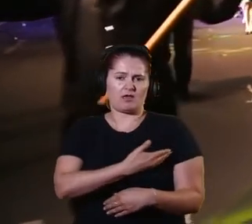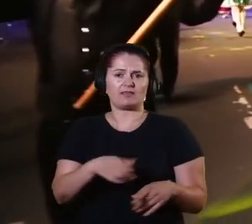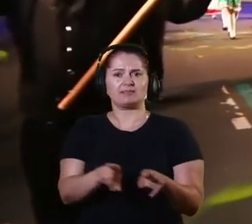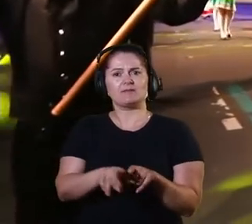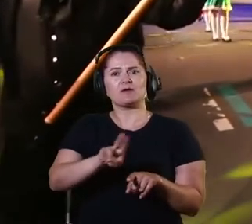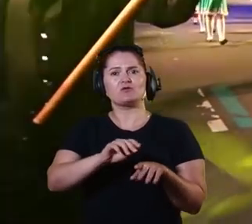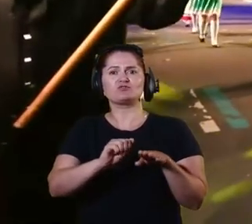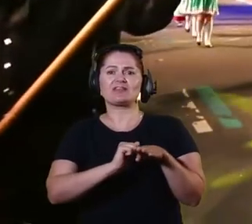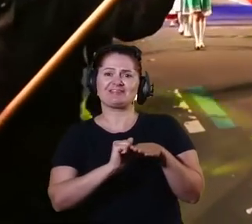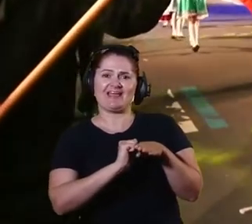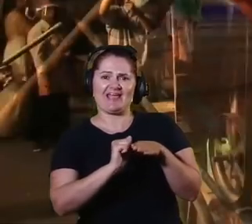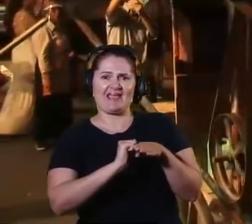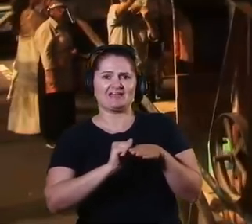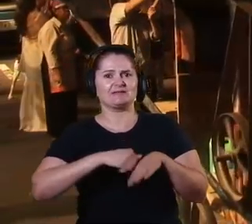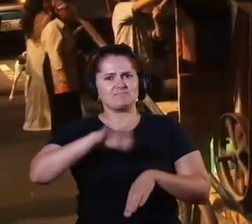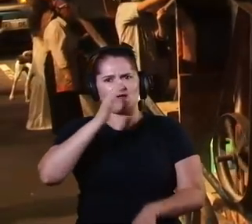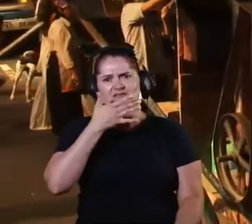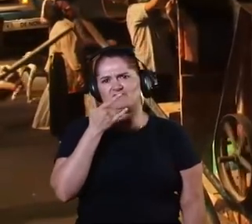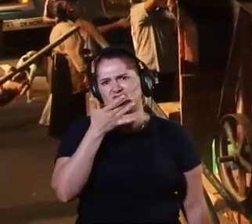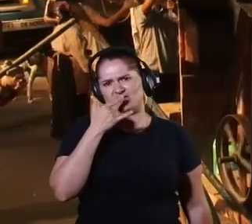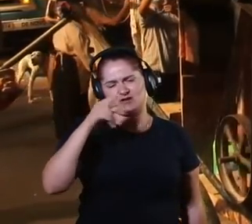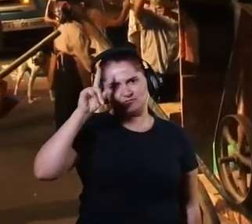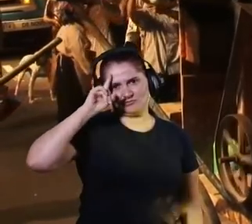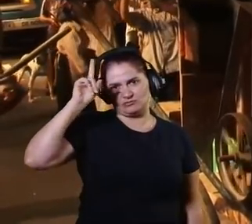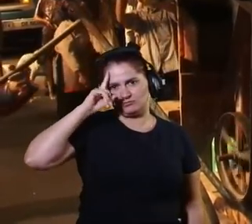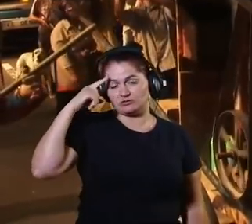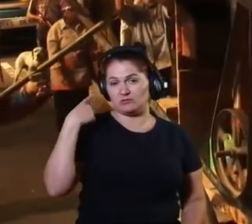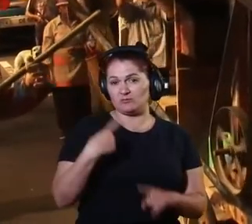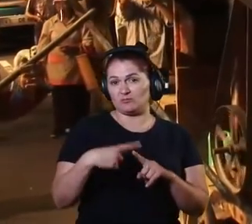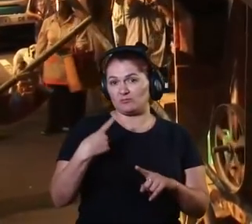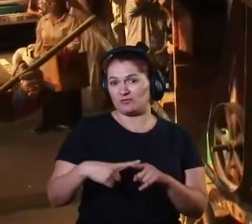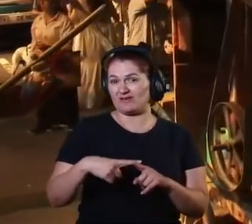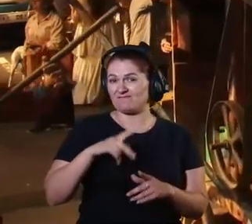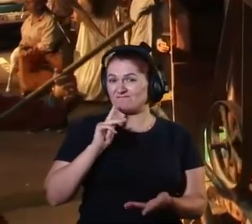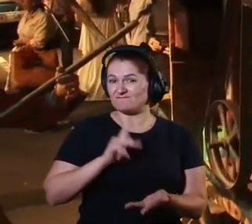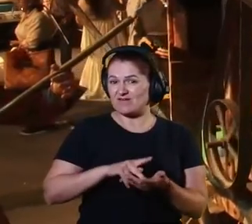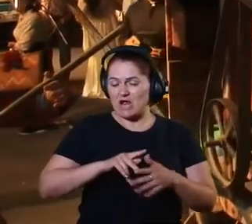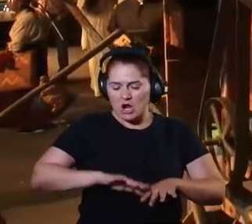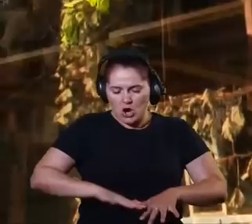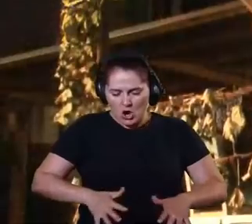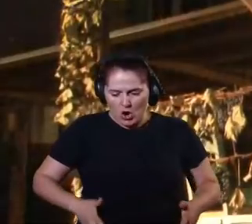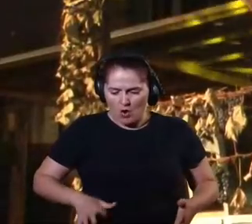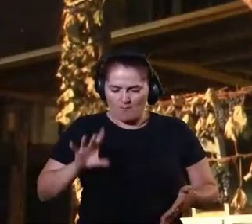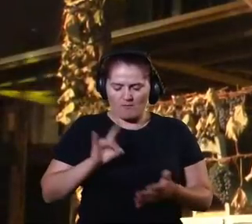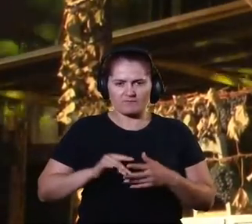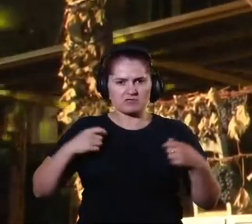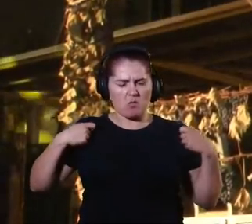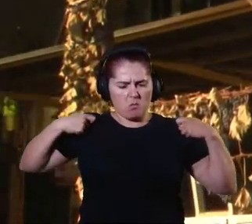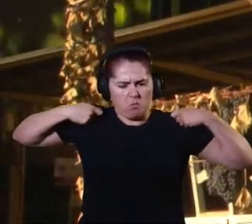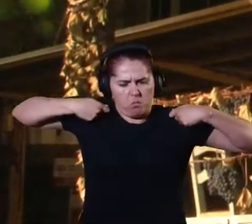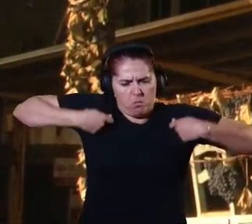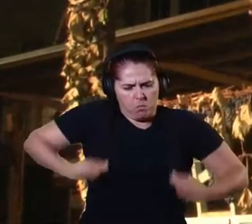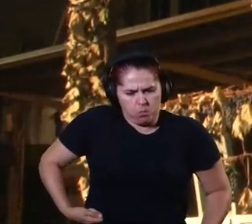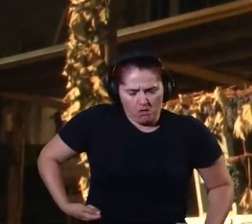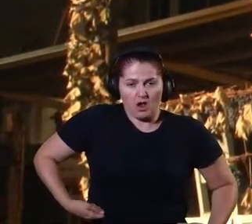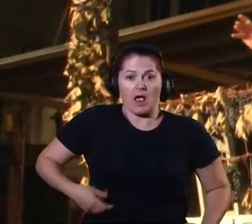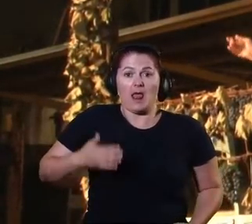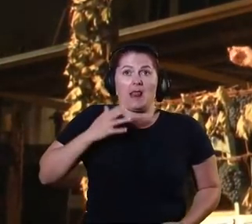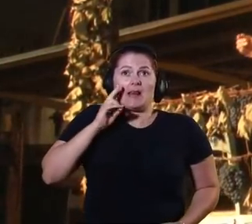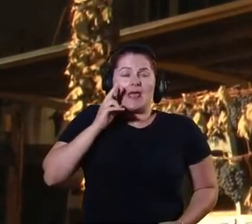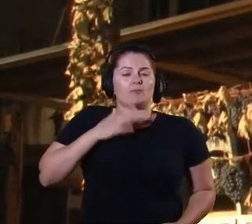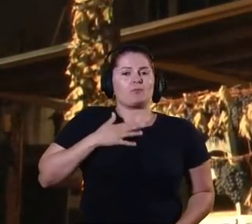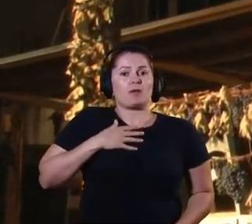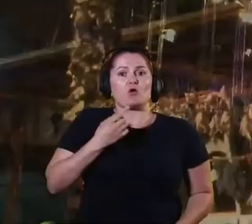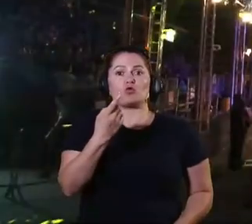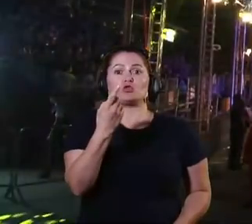que acabou facilitando o dia a dia, né, porque os nossos trajes oficiais são pesados. O meu pesava 12 quilos,